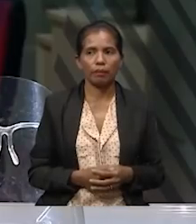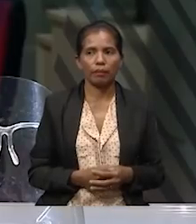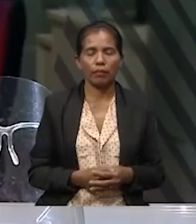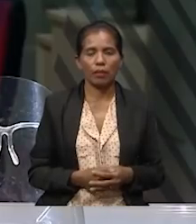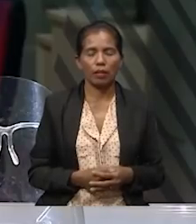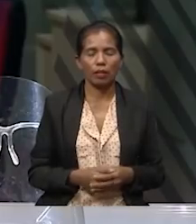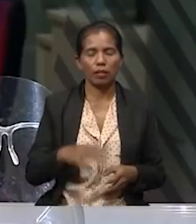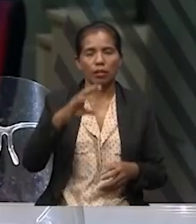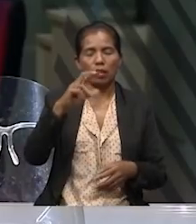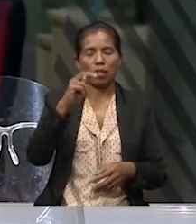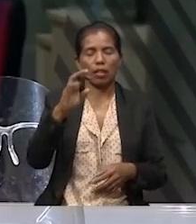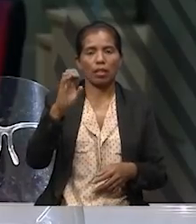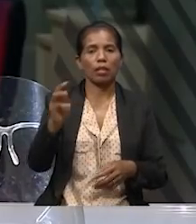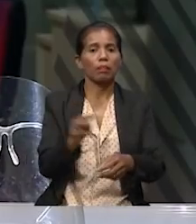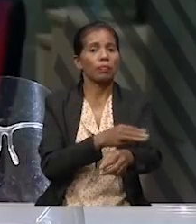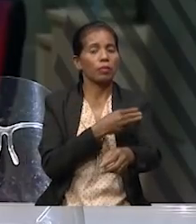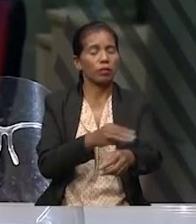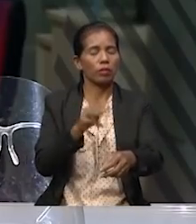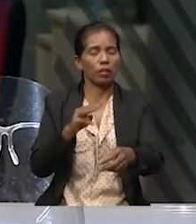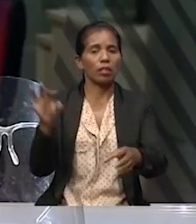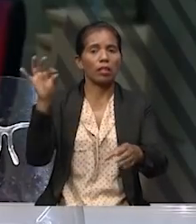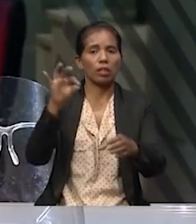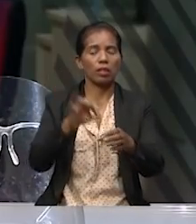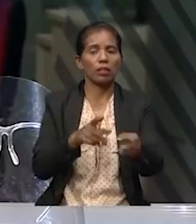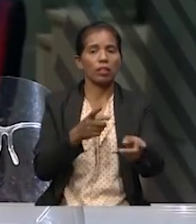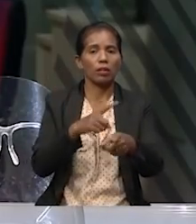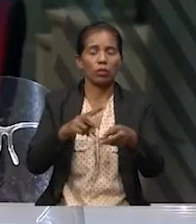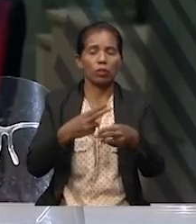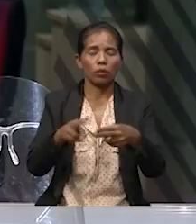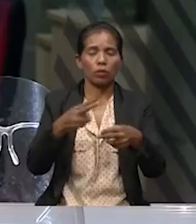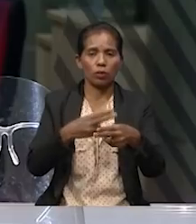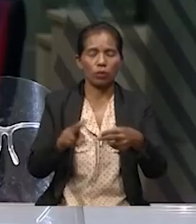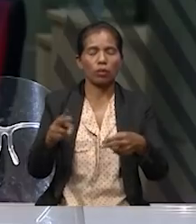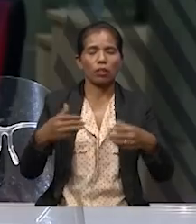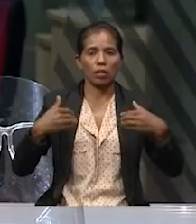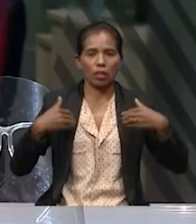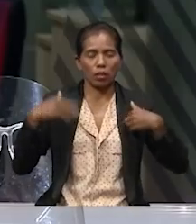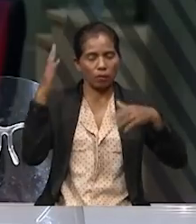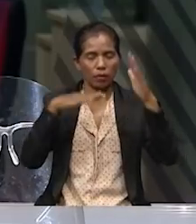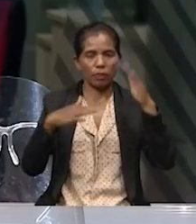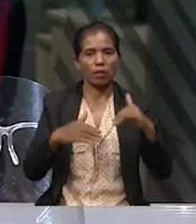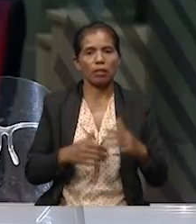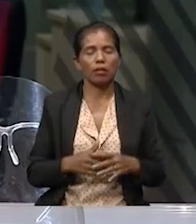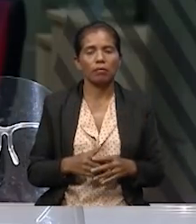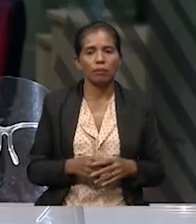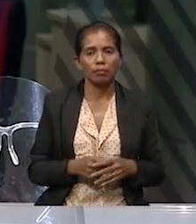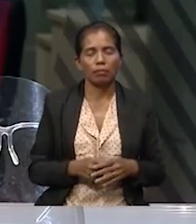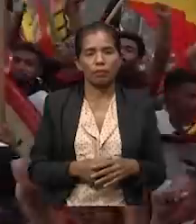Pene considera música menla tautara, muti mak tautara hamusu tendensia provocativo.